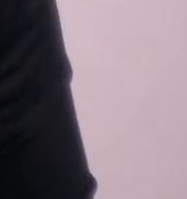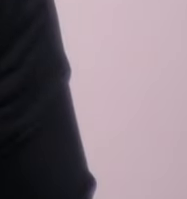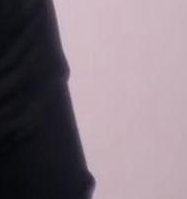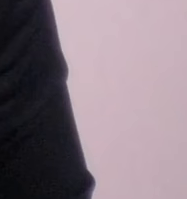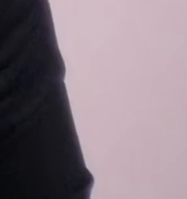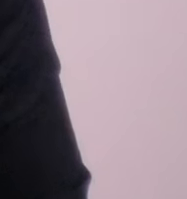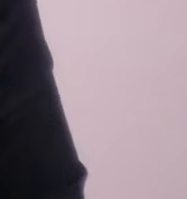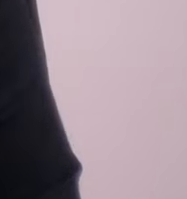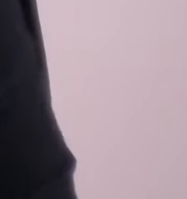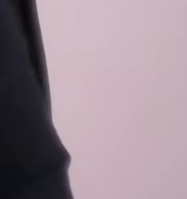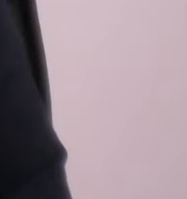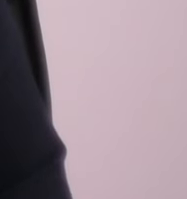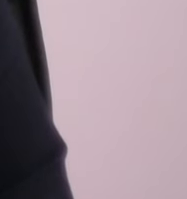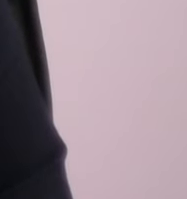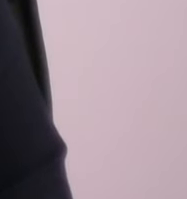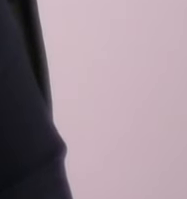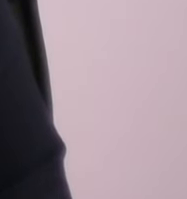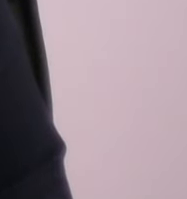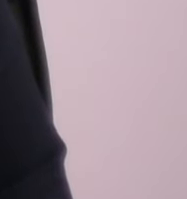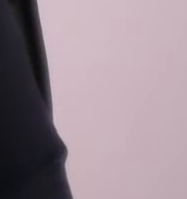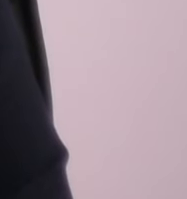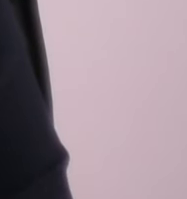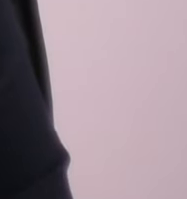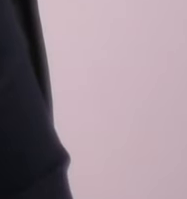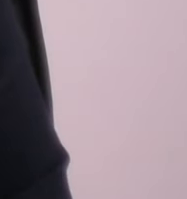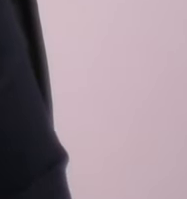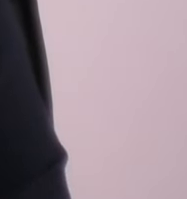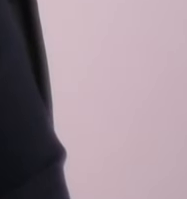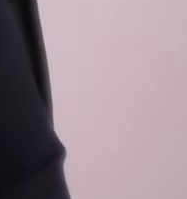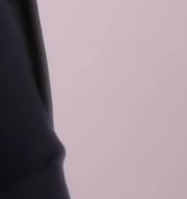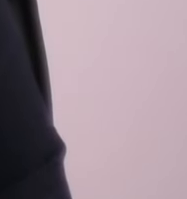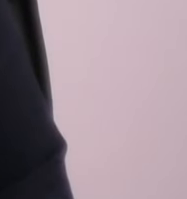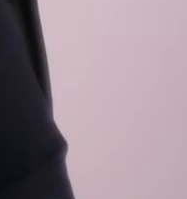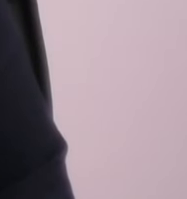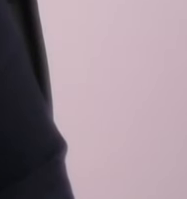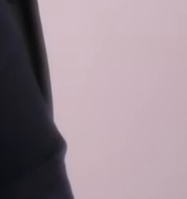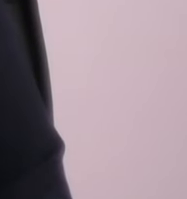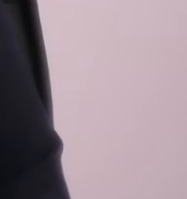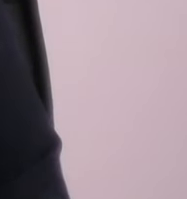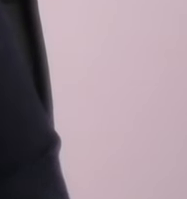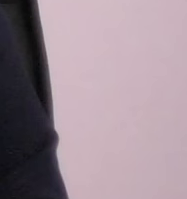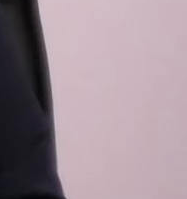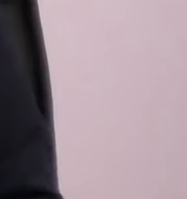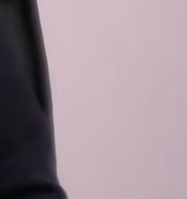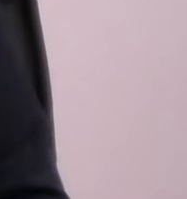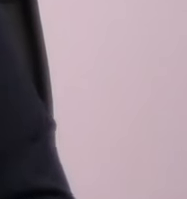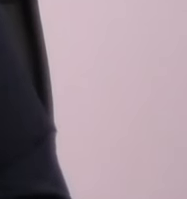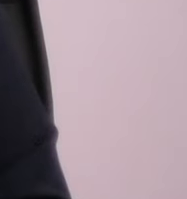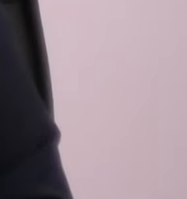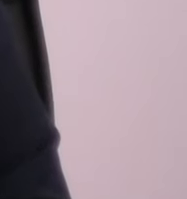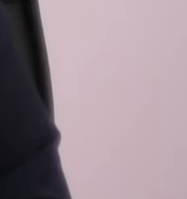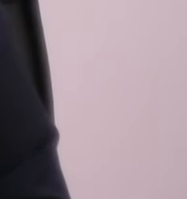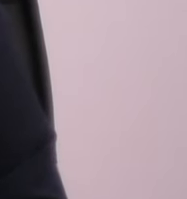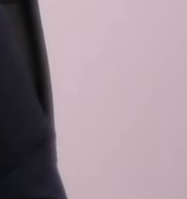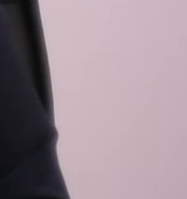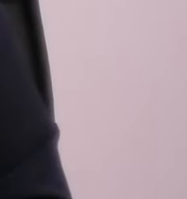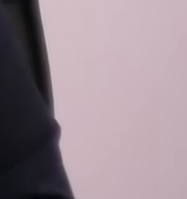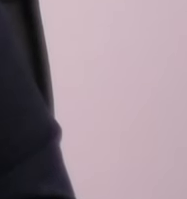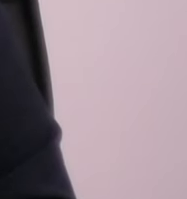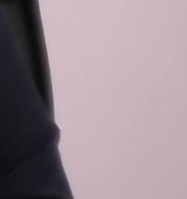tido problemas aqui nessa CPI de ausência de empresas convocadas, mas, em que pese a gravidade do problema, faço